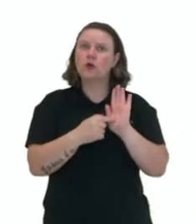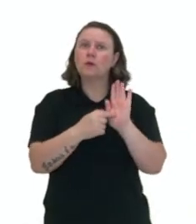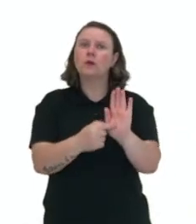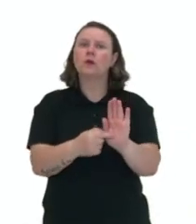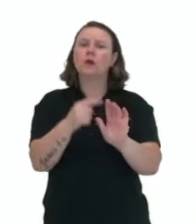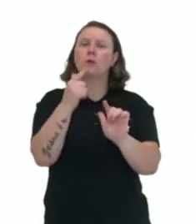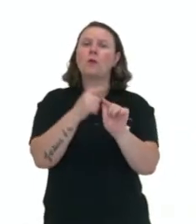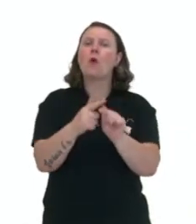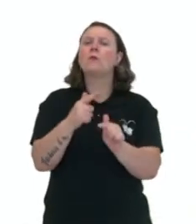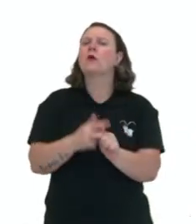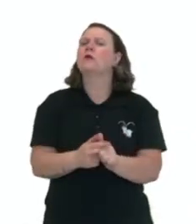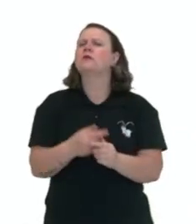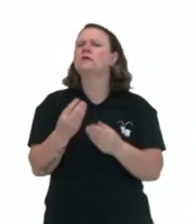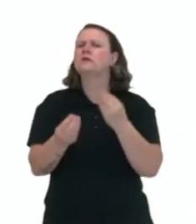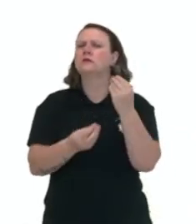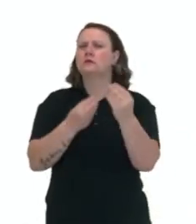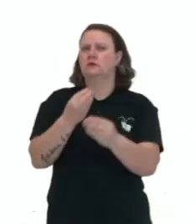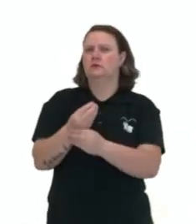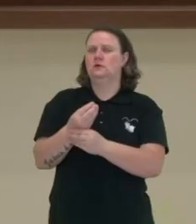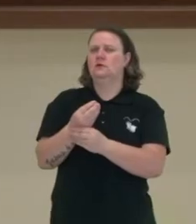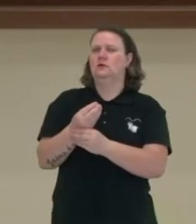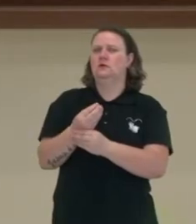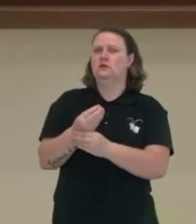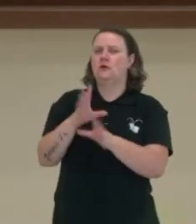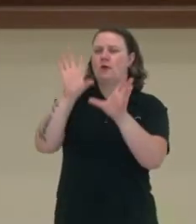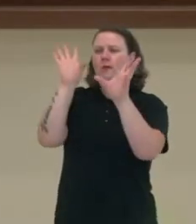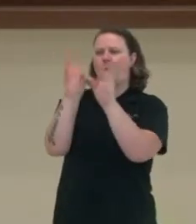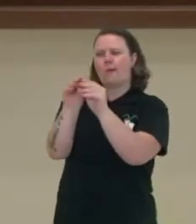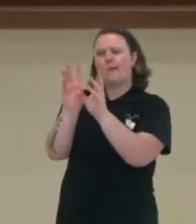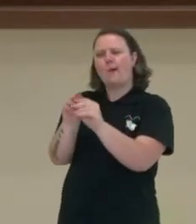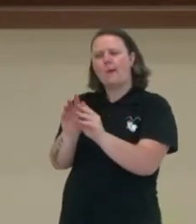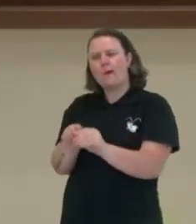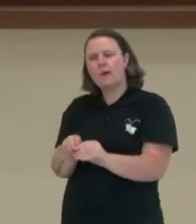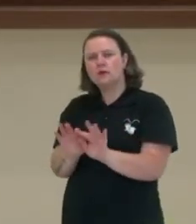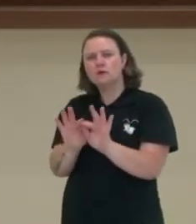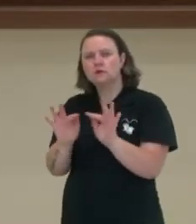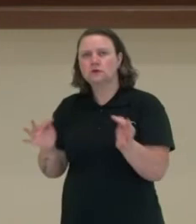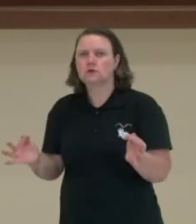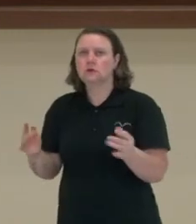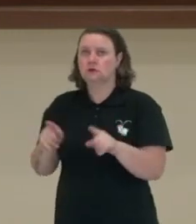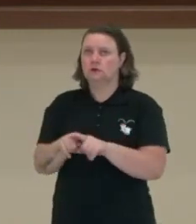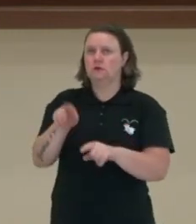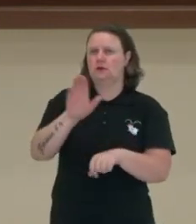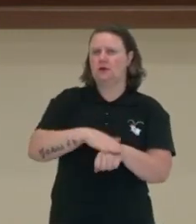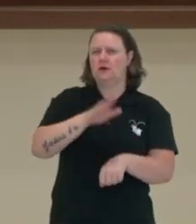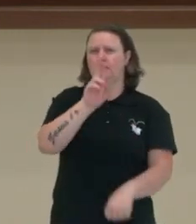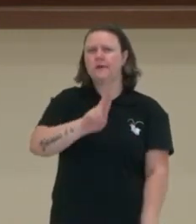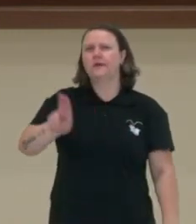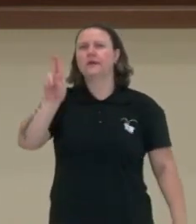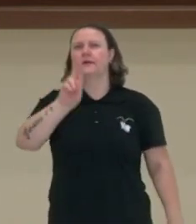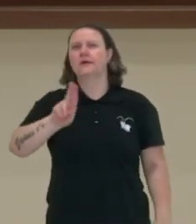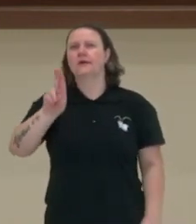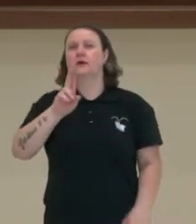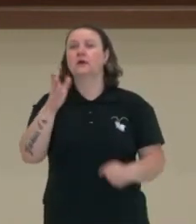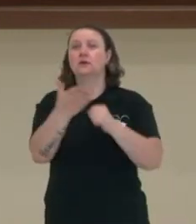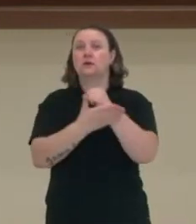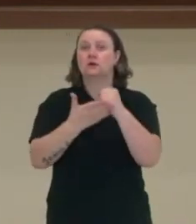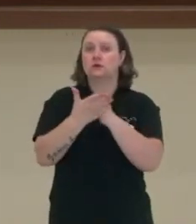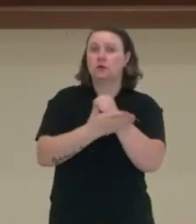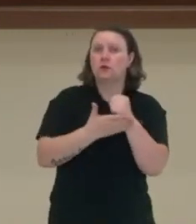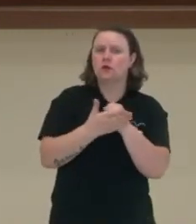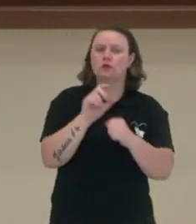problematizado. E o argumento por exemplificação e ilustração, que é um dos mais utilizados, que baseia-se em